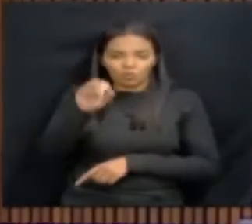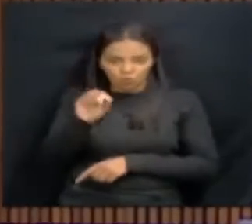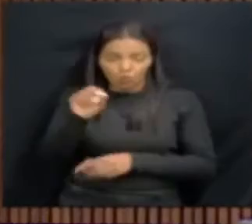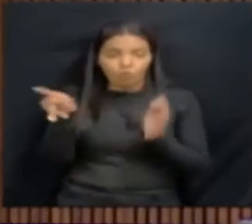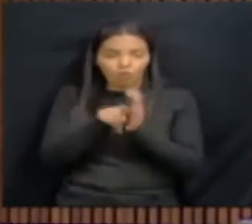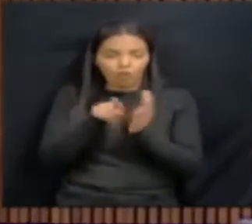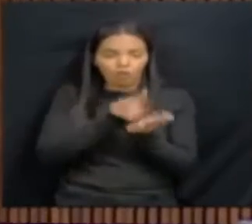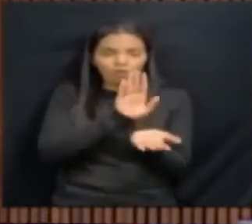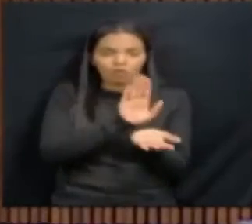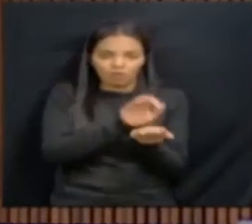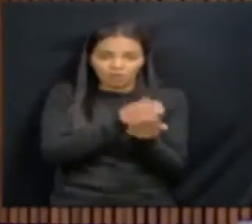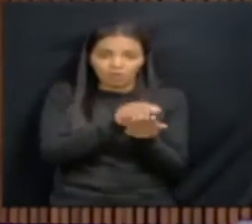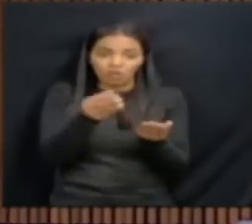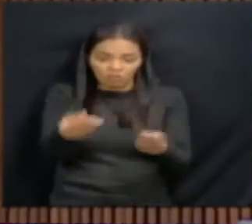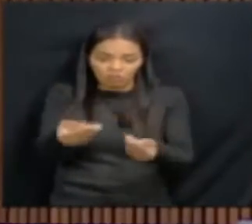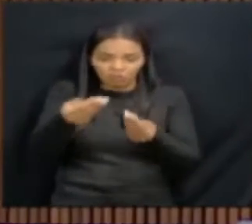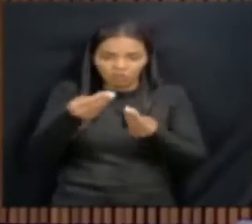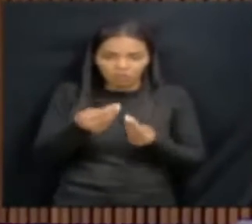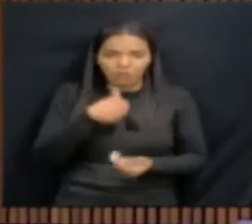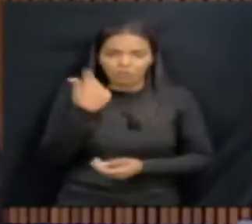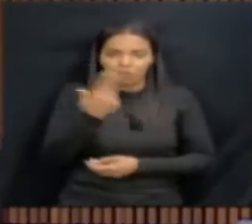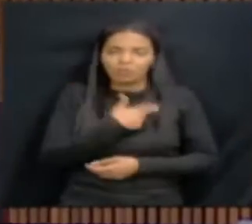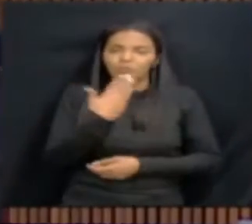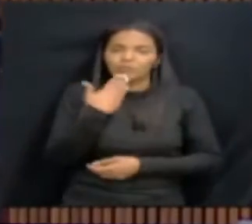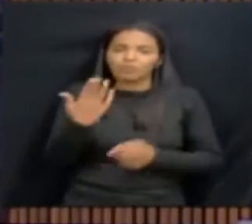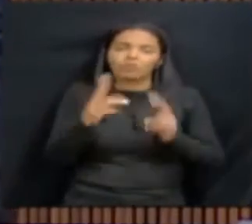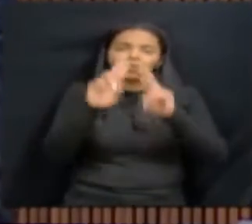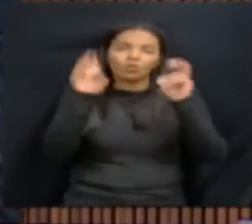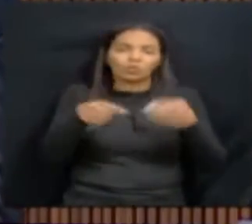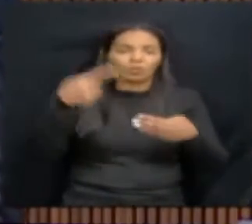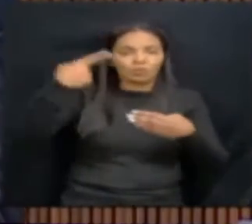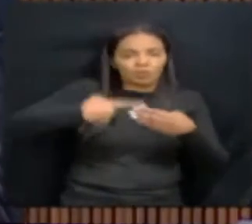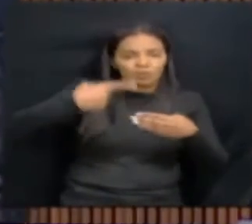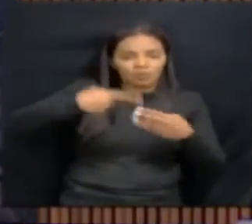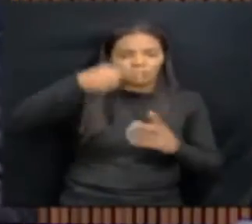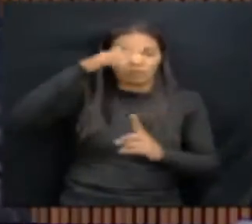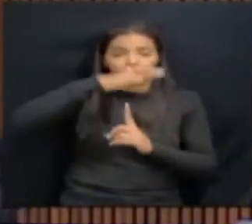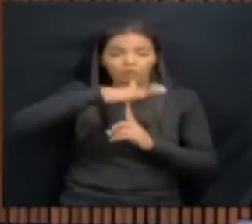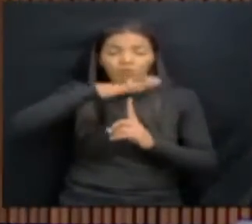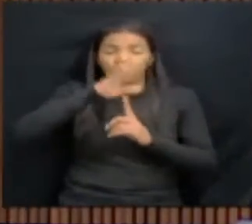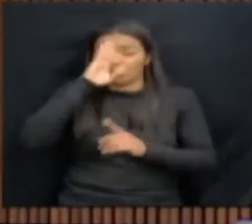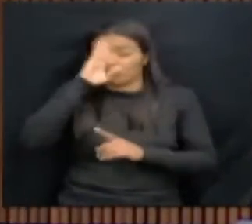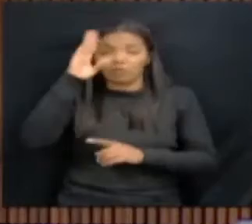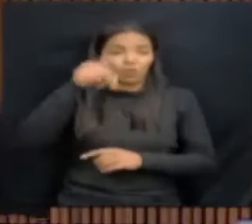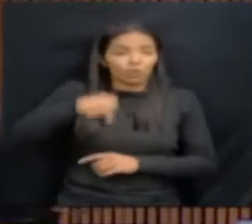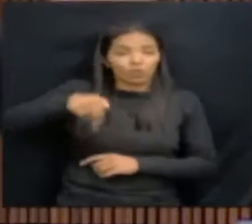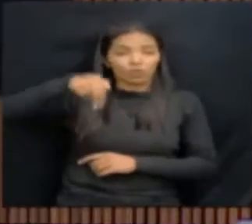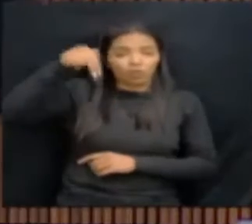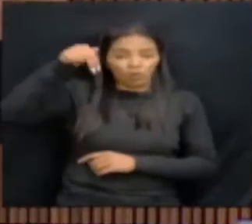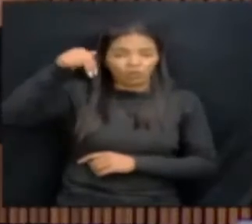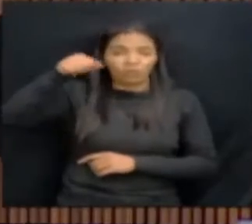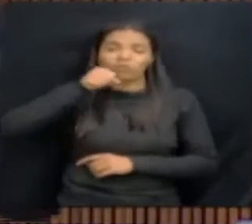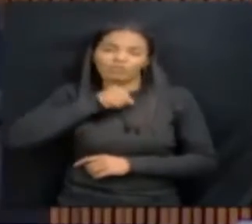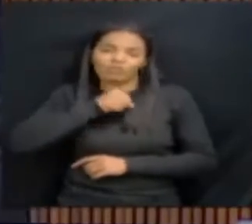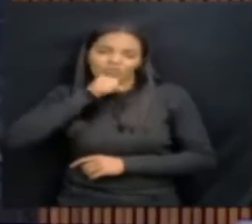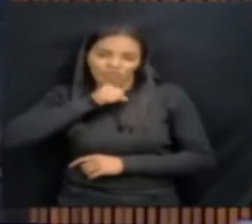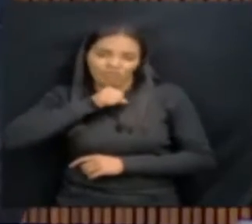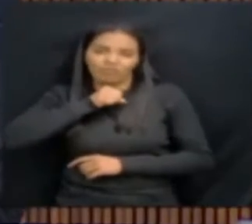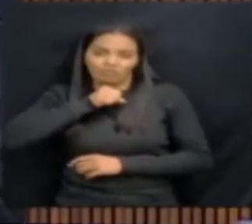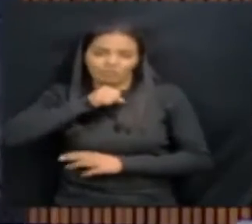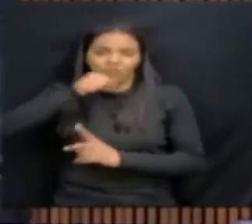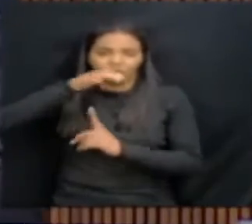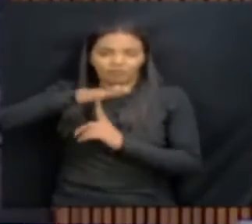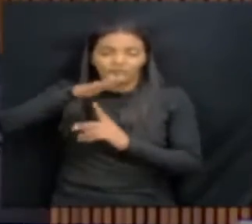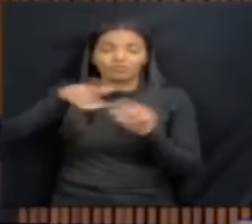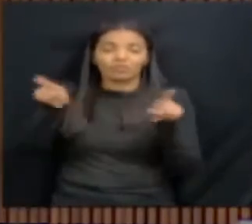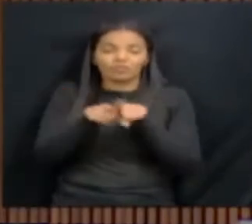do manifesto entregue a essa casa sobre o pedágio no estado do Paraná, principalmente ao Norte Pioneiro, e ao ilhamento da